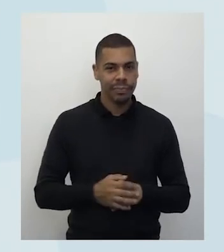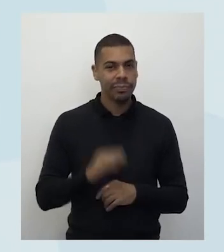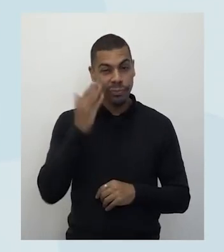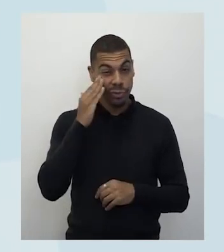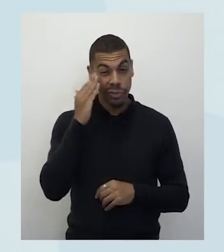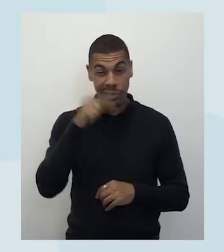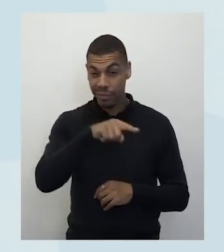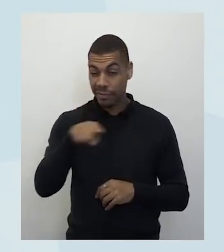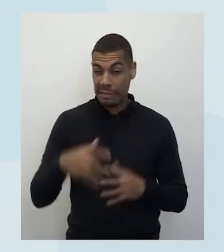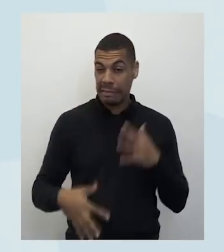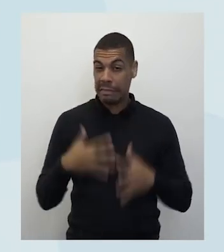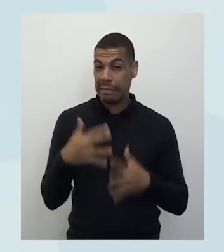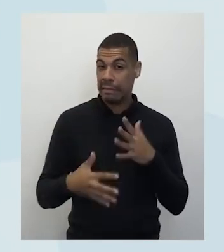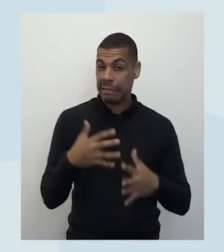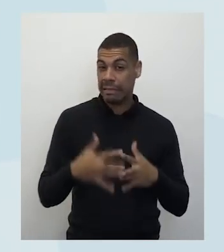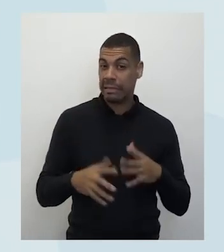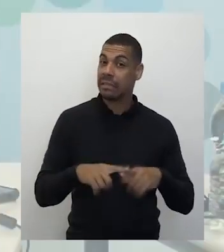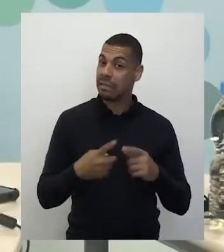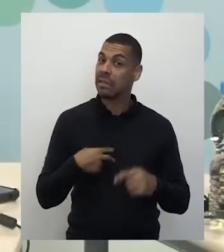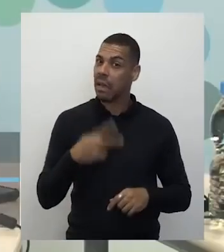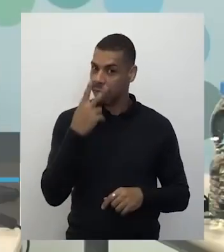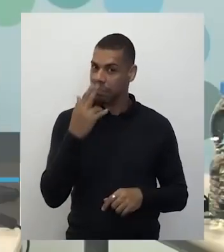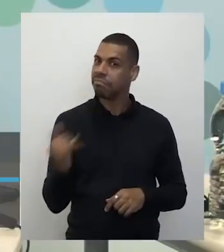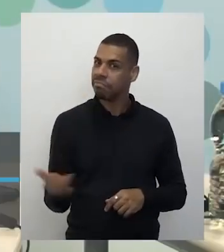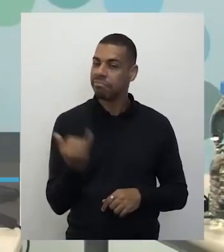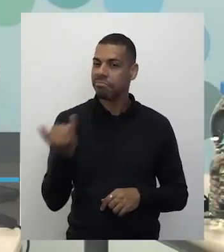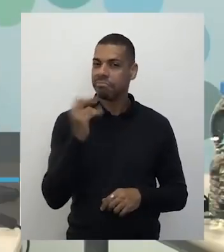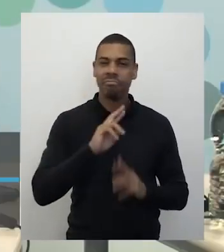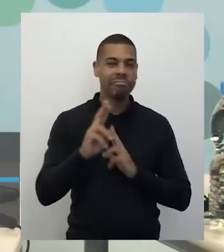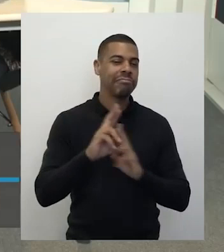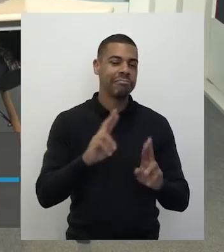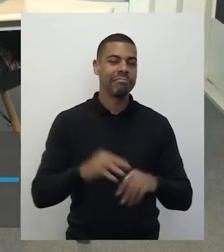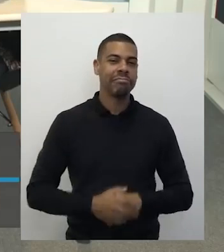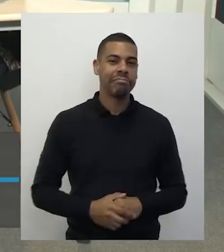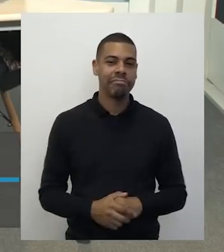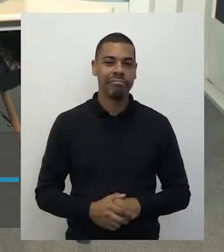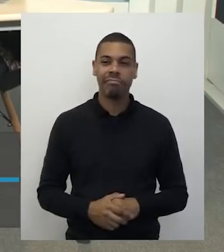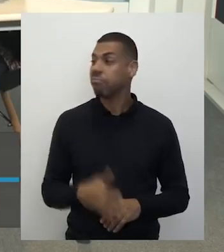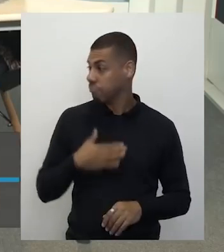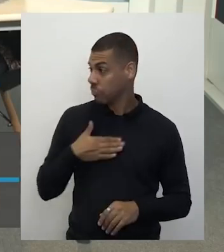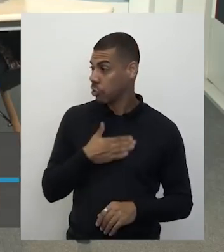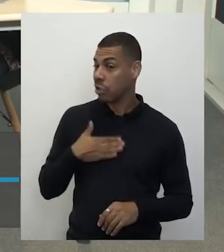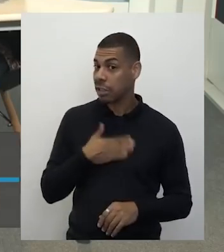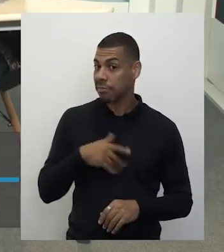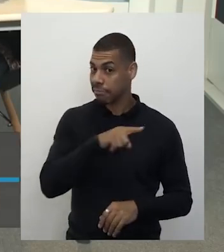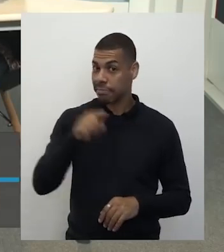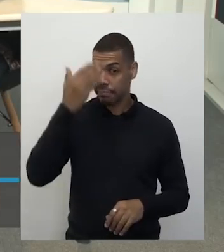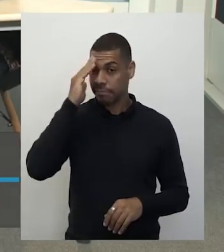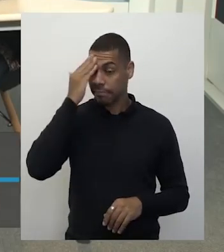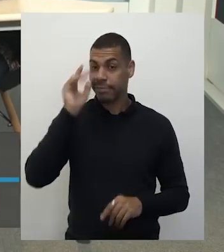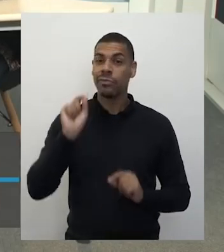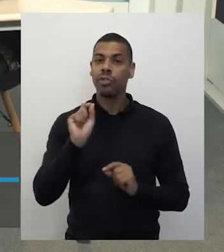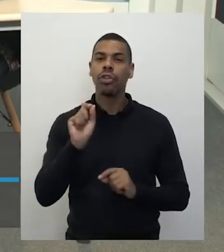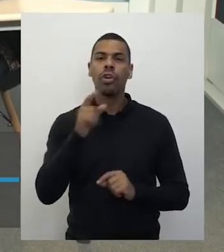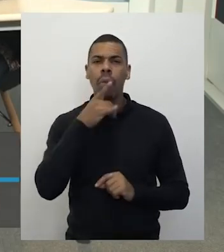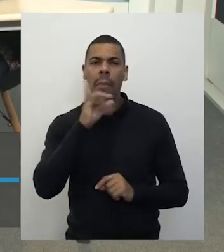confusão de vocês em relação às respostas, mas eu achei extremamente válidas as respostas. E você, Andréia? Não, achei que eles entenderam. Então, realmente... Viram que o pai, quando